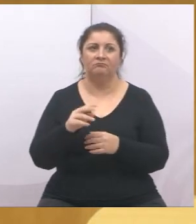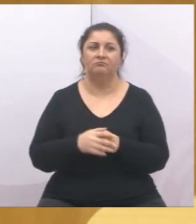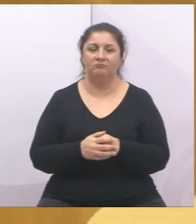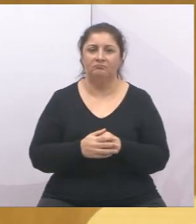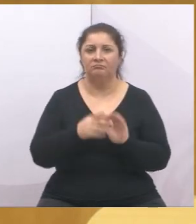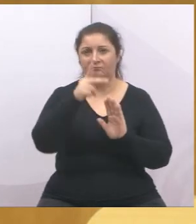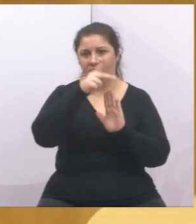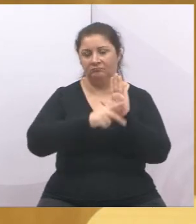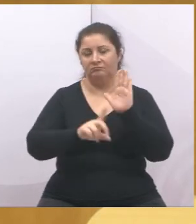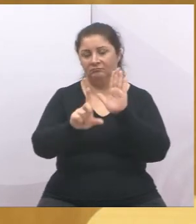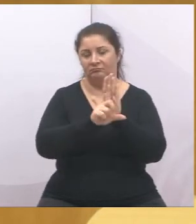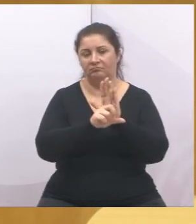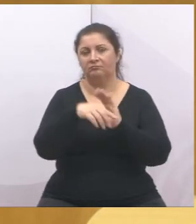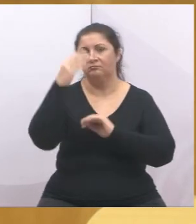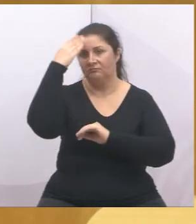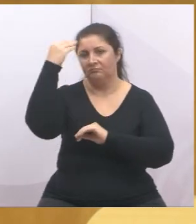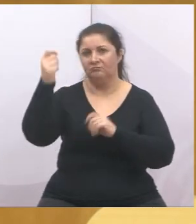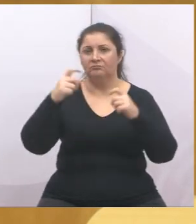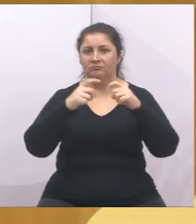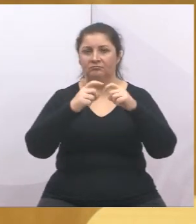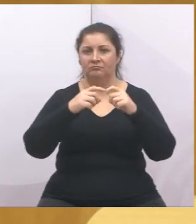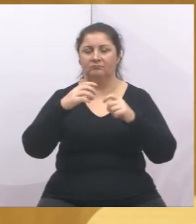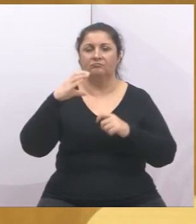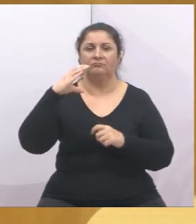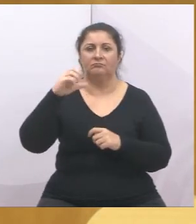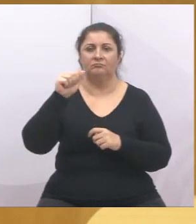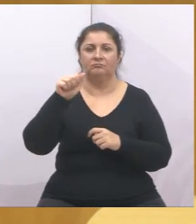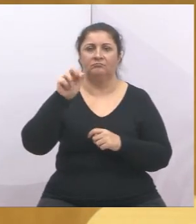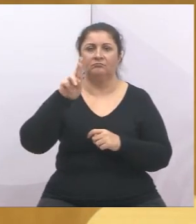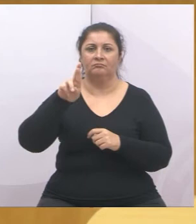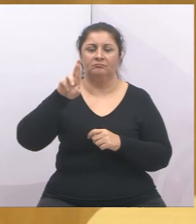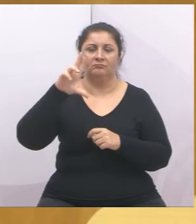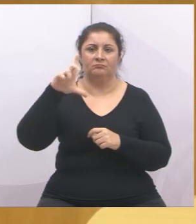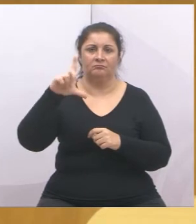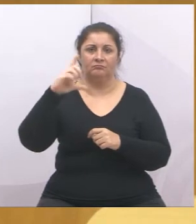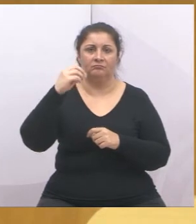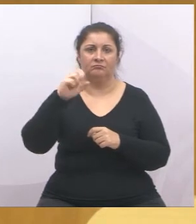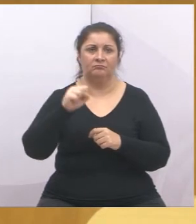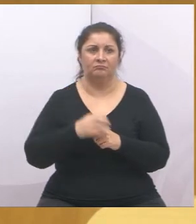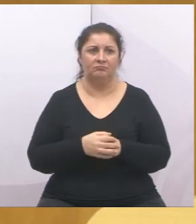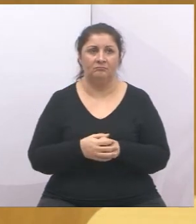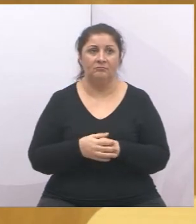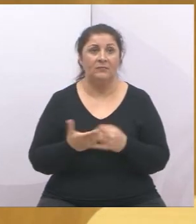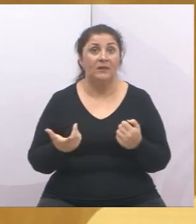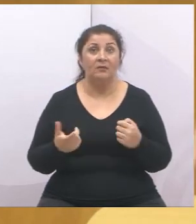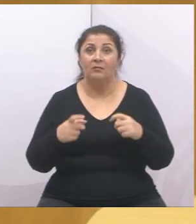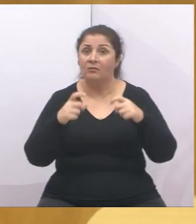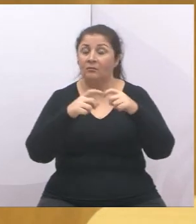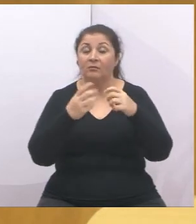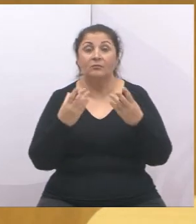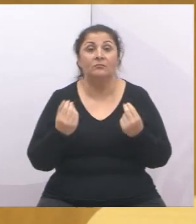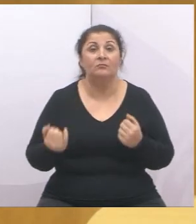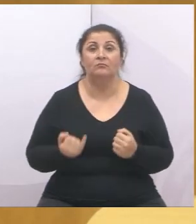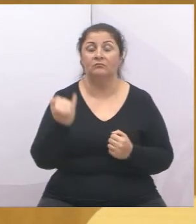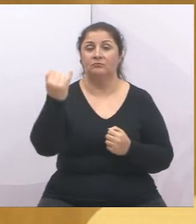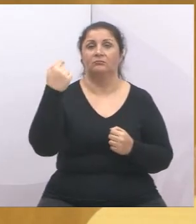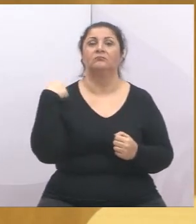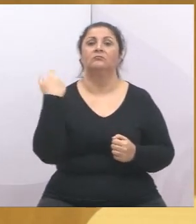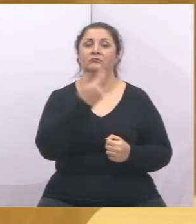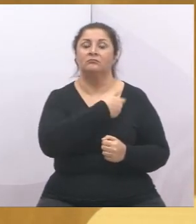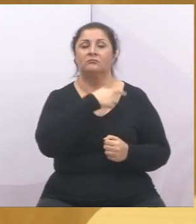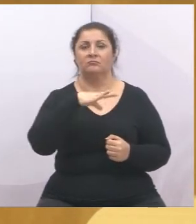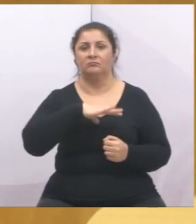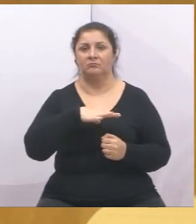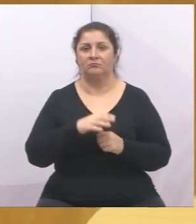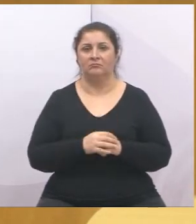projeto de lei para homenagear o doutor. Um doutor que foi muito importante para a nossa cidade. Ele não